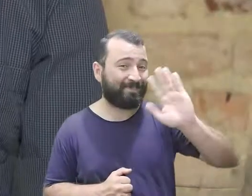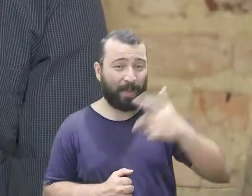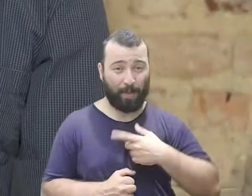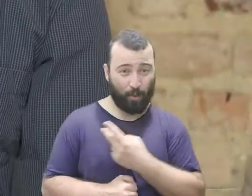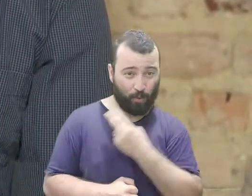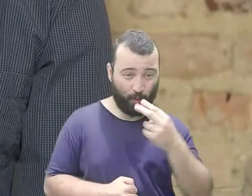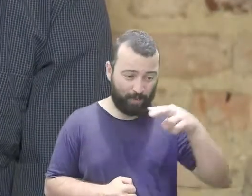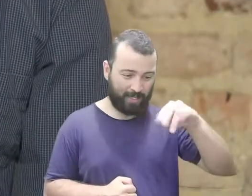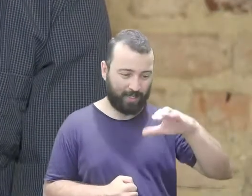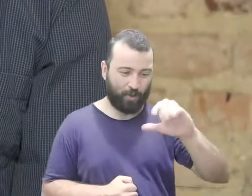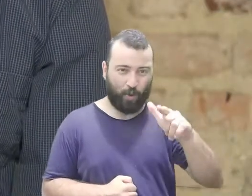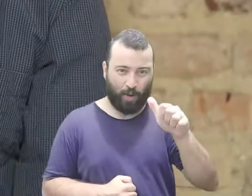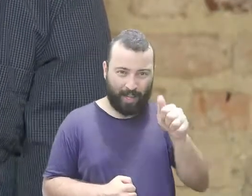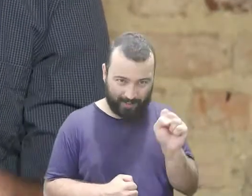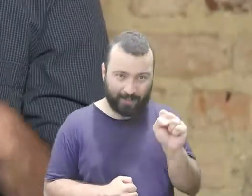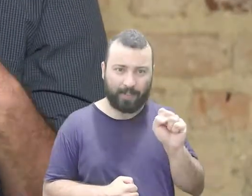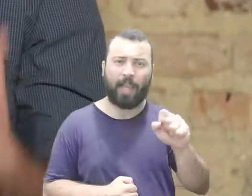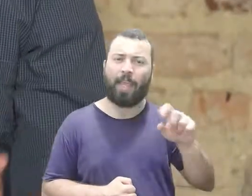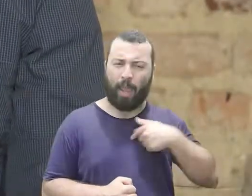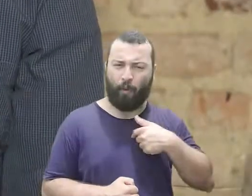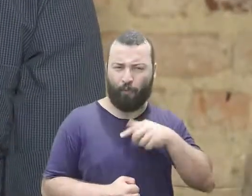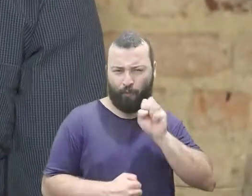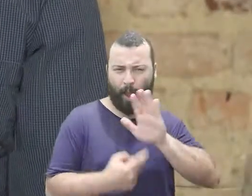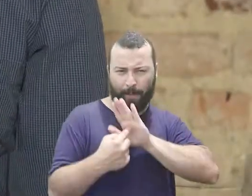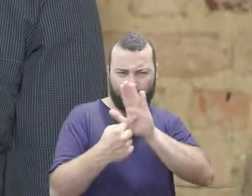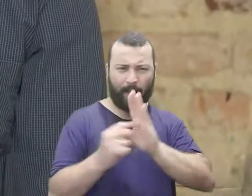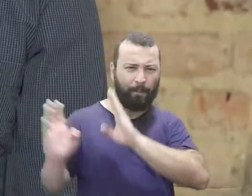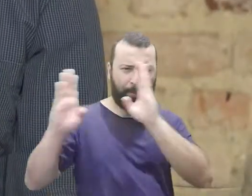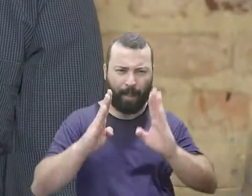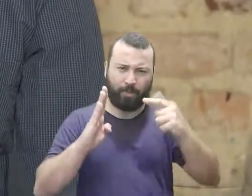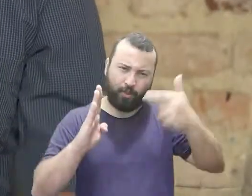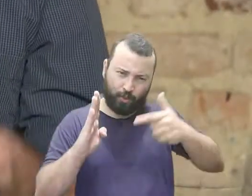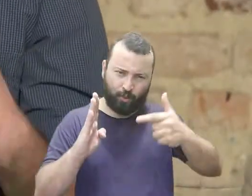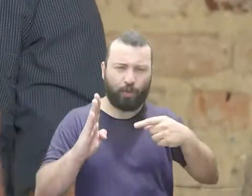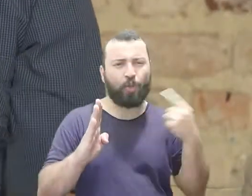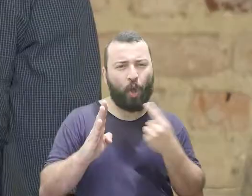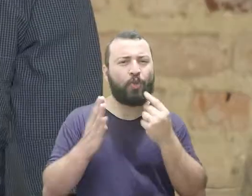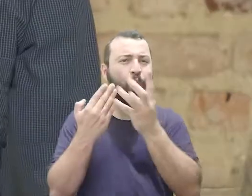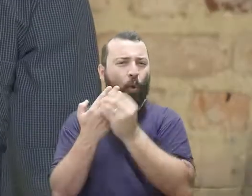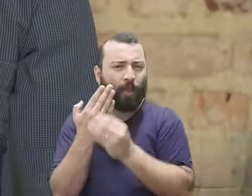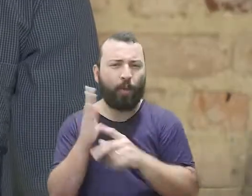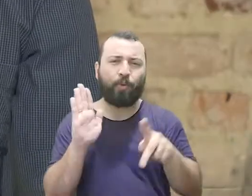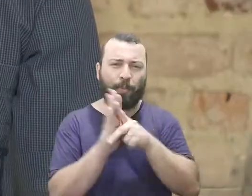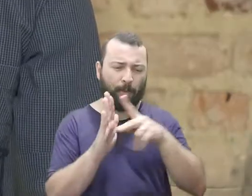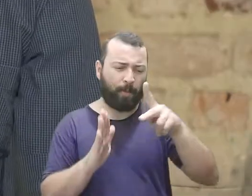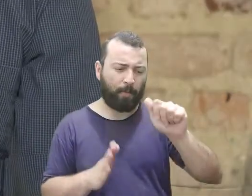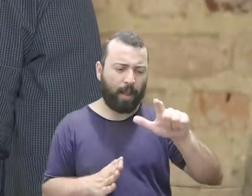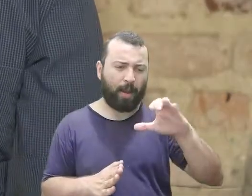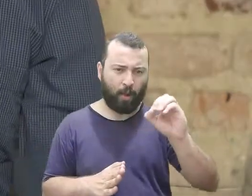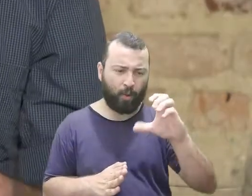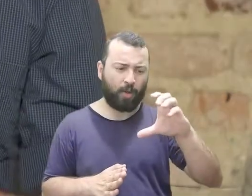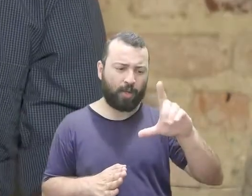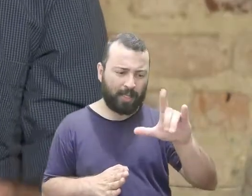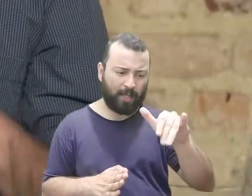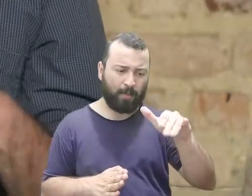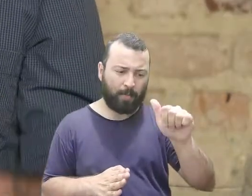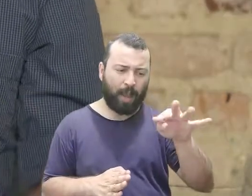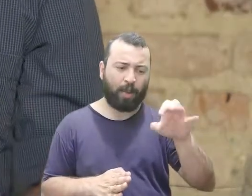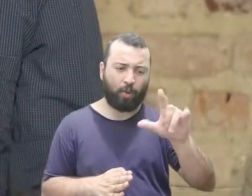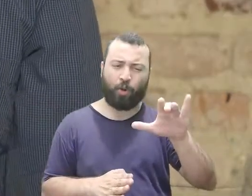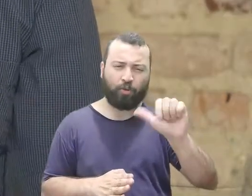Olá, meu nome é Nicolás Striques e eu vou apresentar a parte 2 do nosso conteúdo de paleoclimatologia. Nós vamos